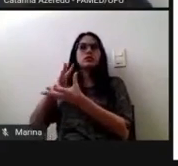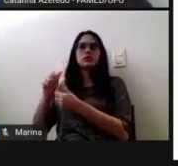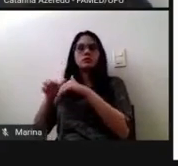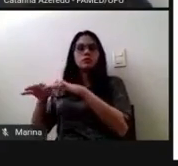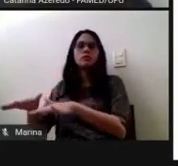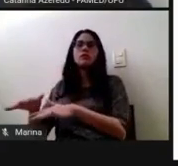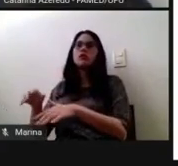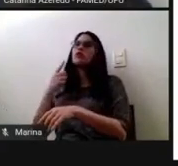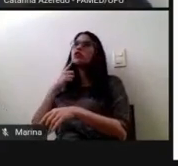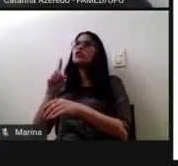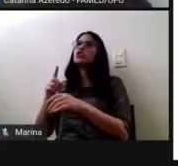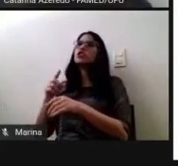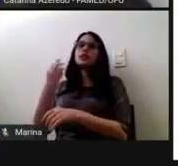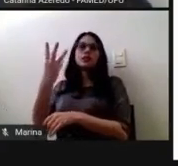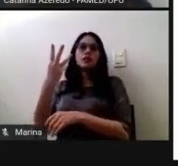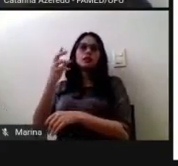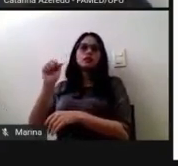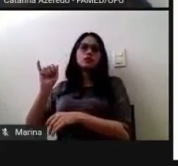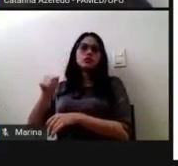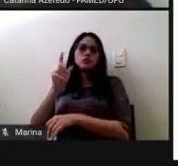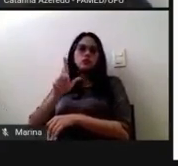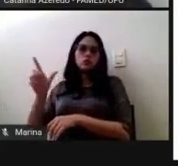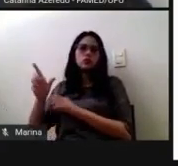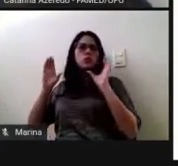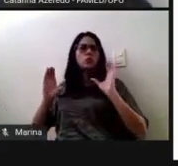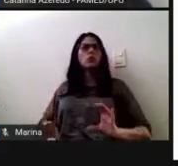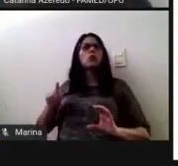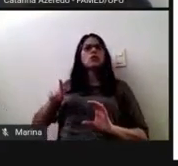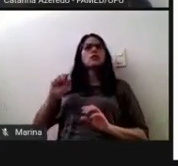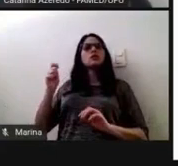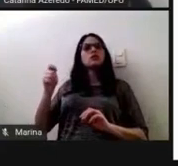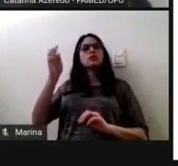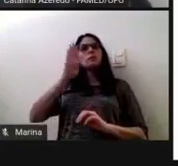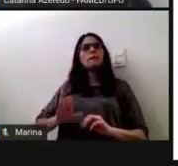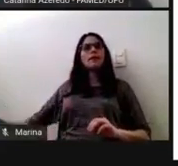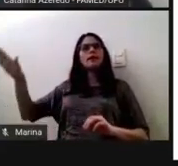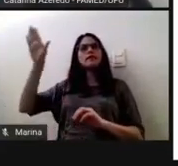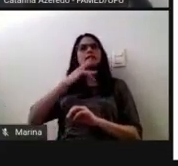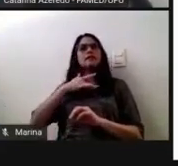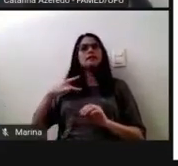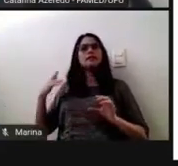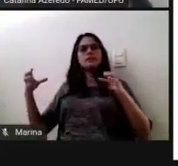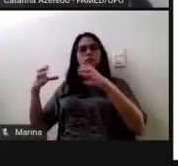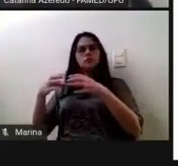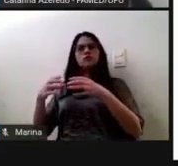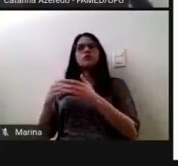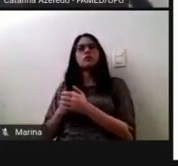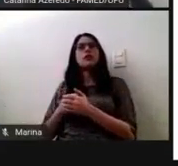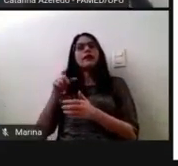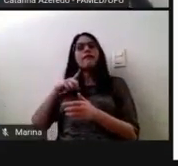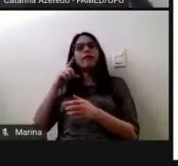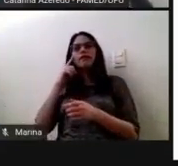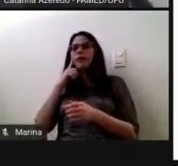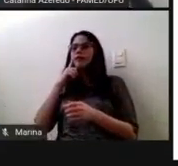julho, coordenado pela Abrasco, né, Associação Brasileira de Saúde Coletiva, e que traz um delineamento muito grande,